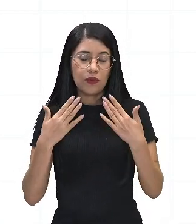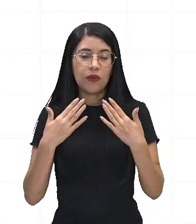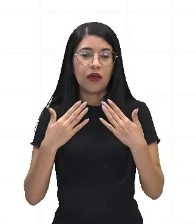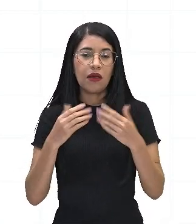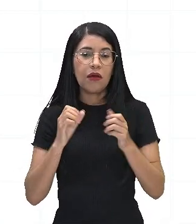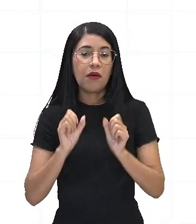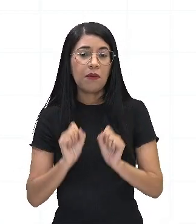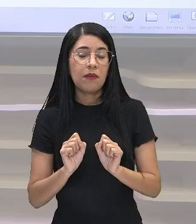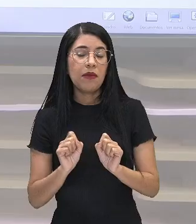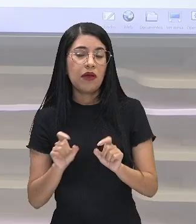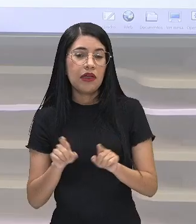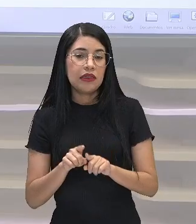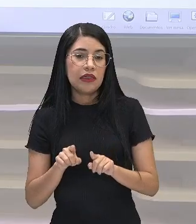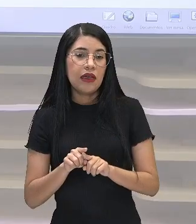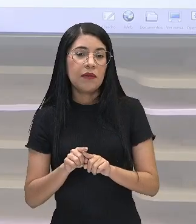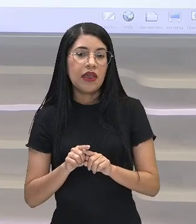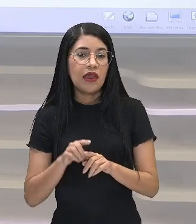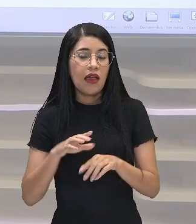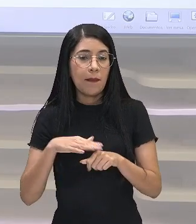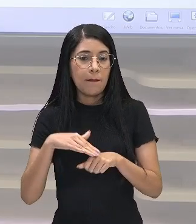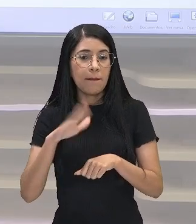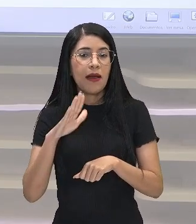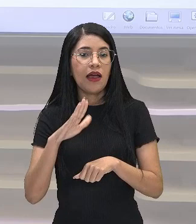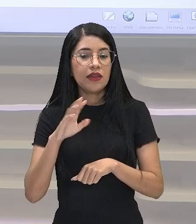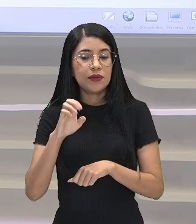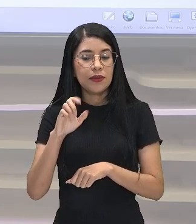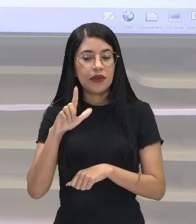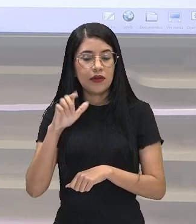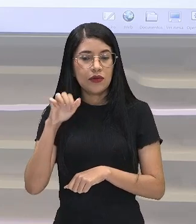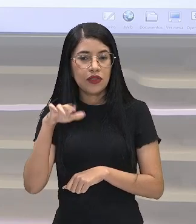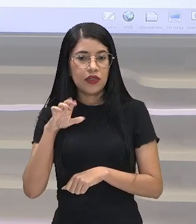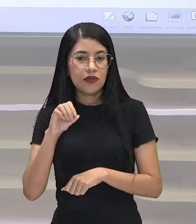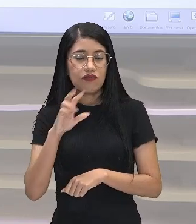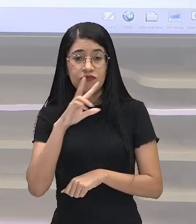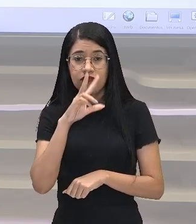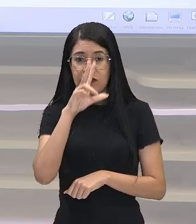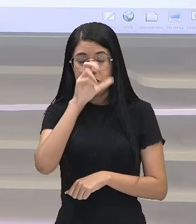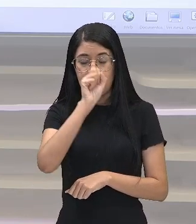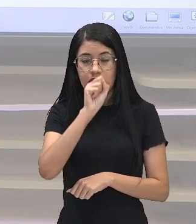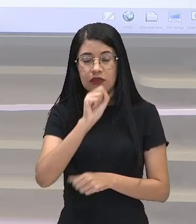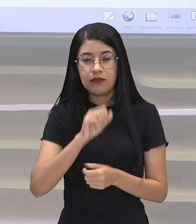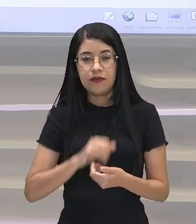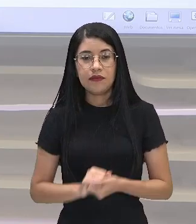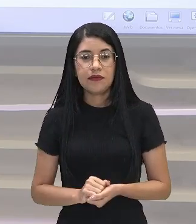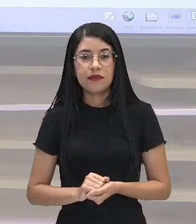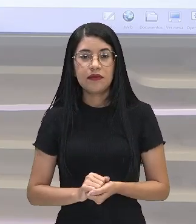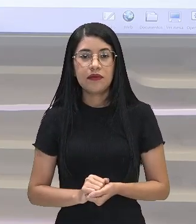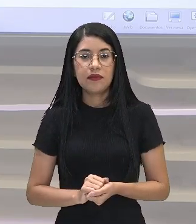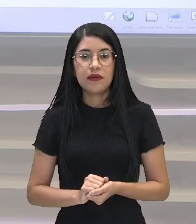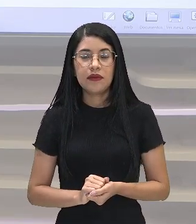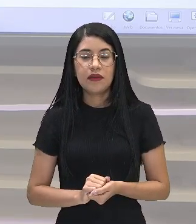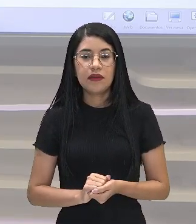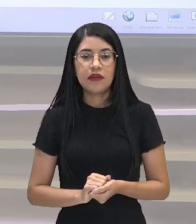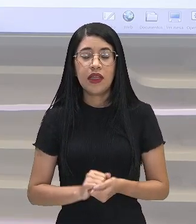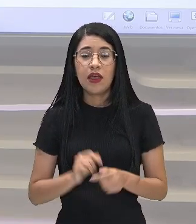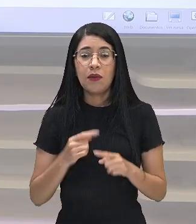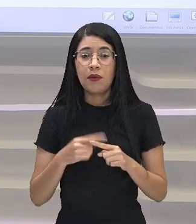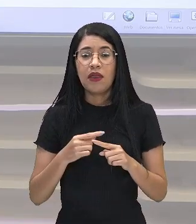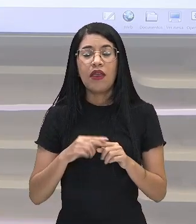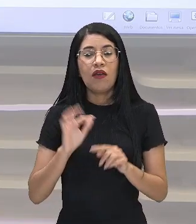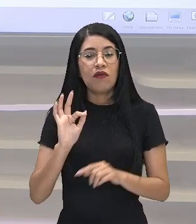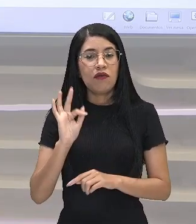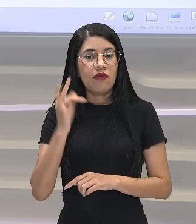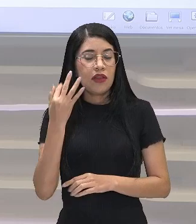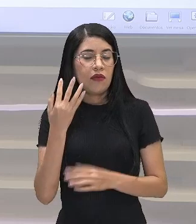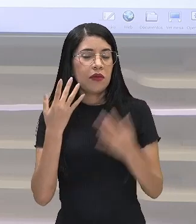pode intensificar o El Niño, certo? Então, como eu falei para vocês, por ser um fenômeno natural,